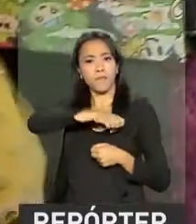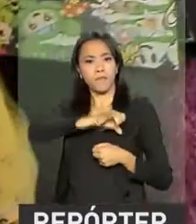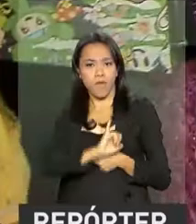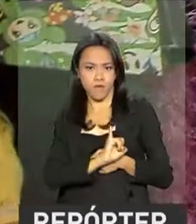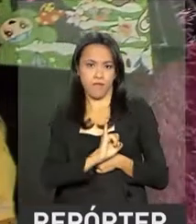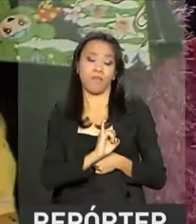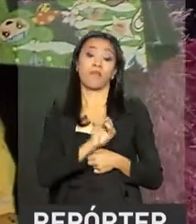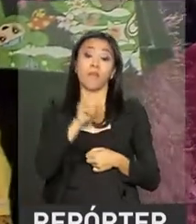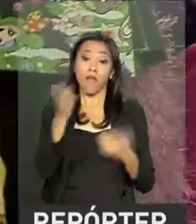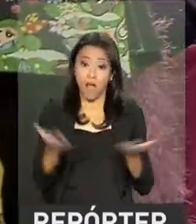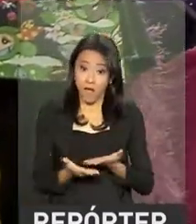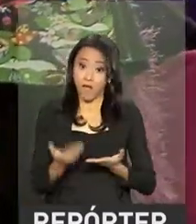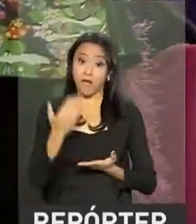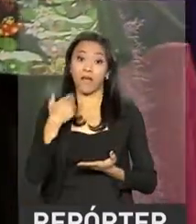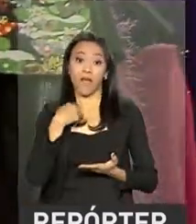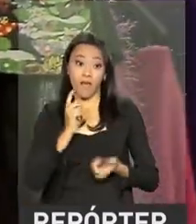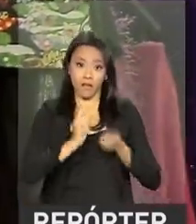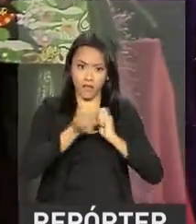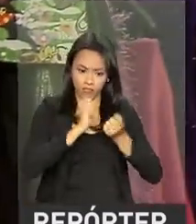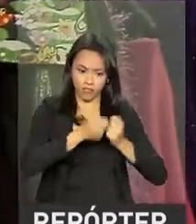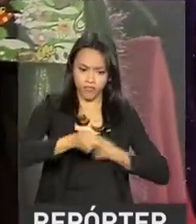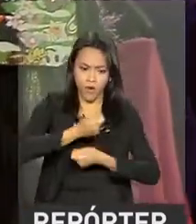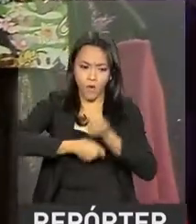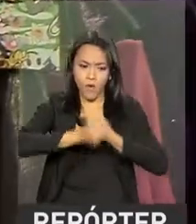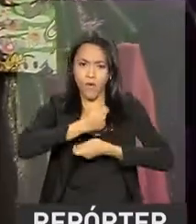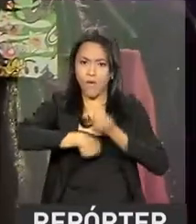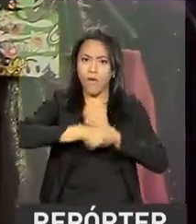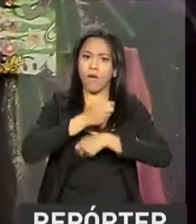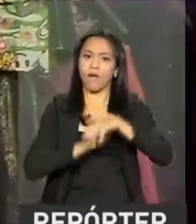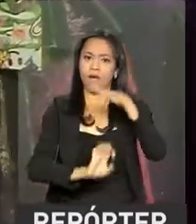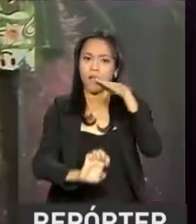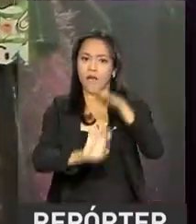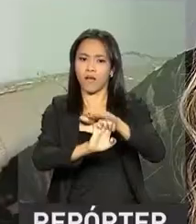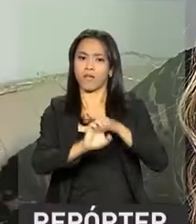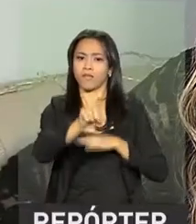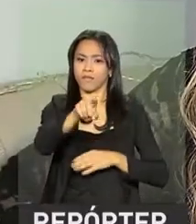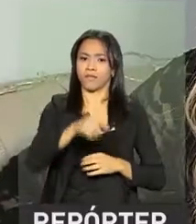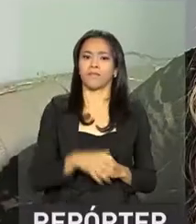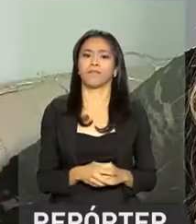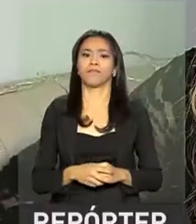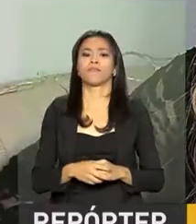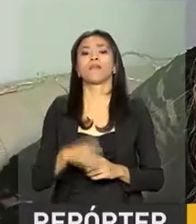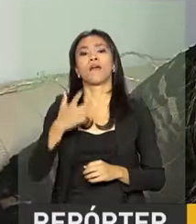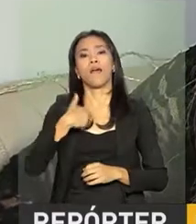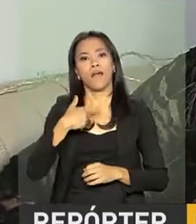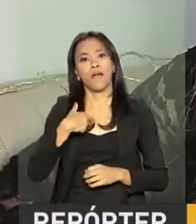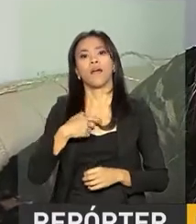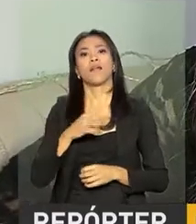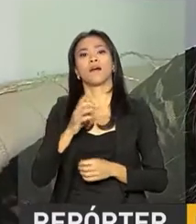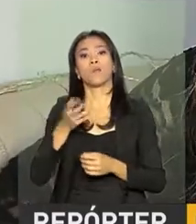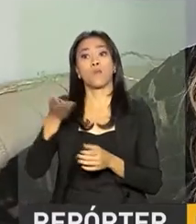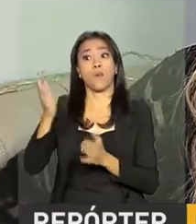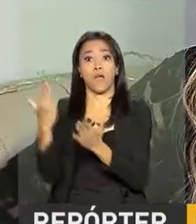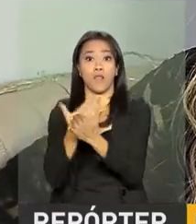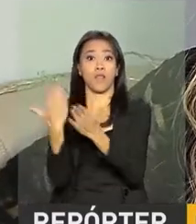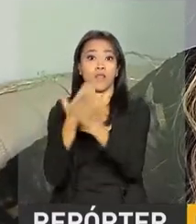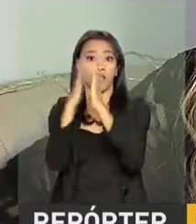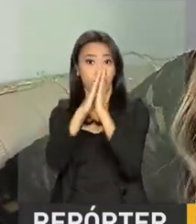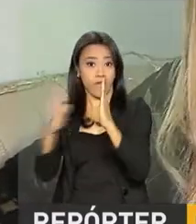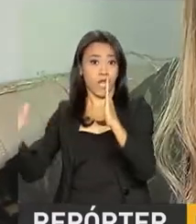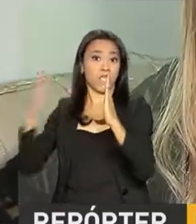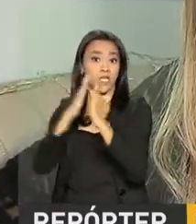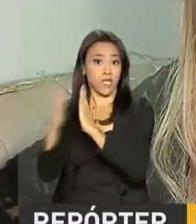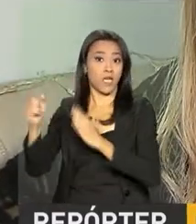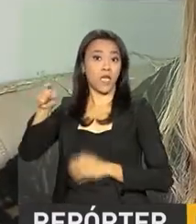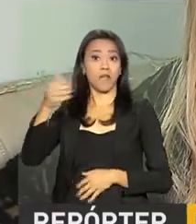agora é dona do próprio negócio que presta serviços artísticos eu prestei um serviço a uma grande livraria e ela